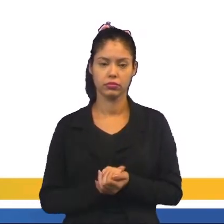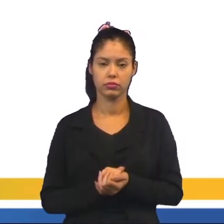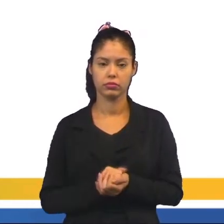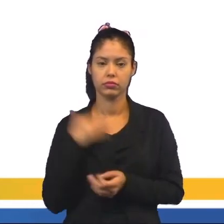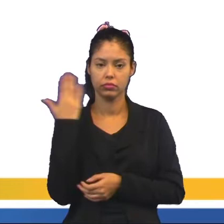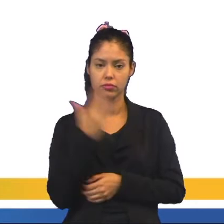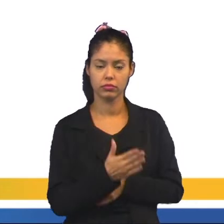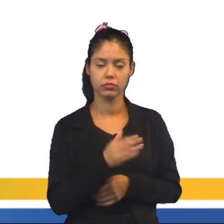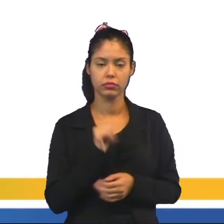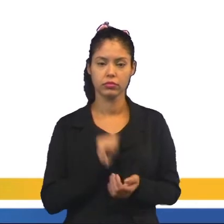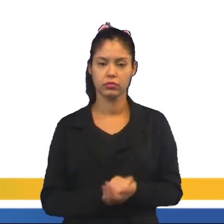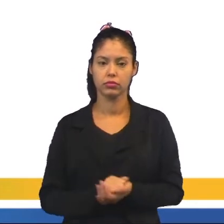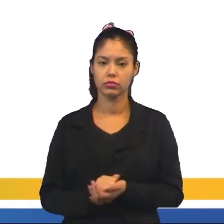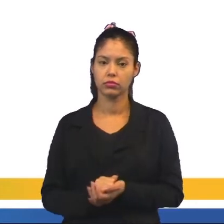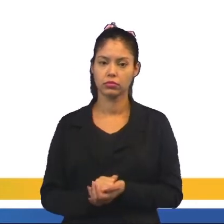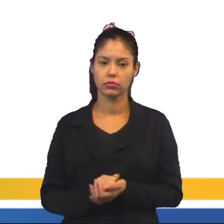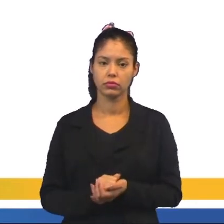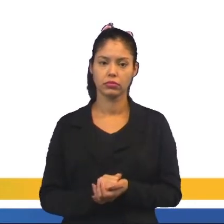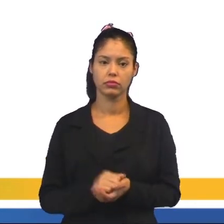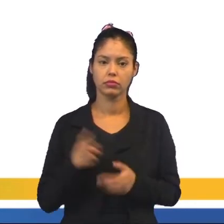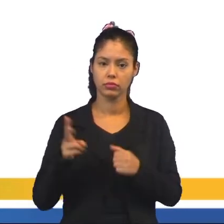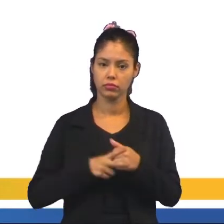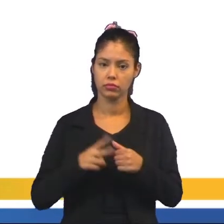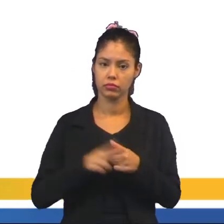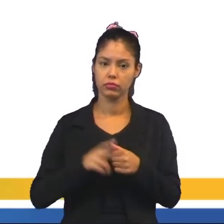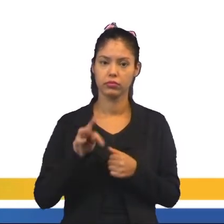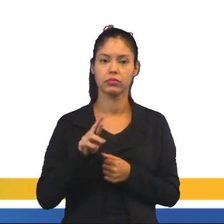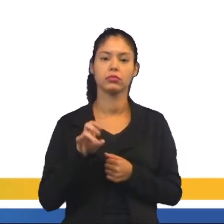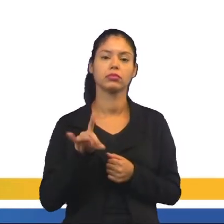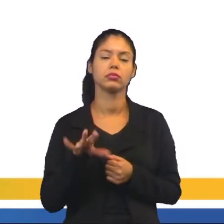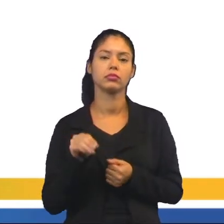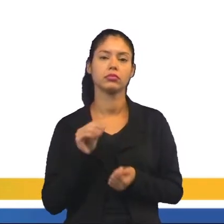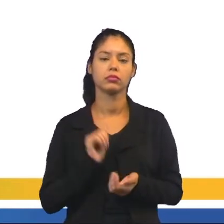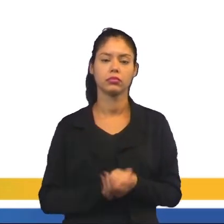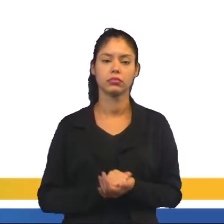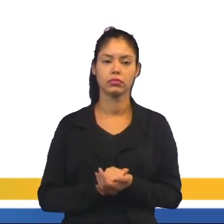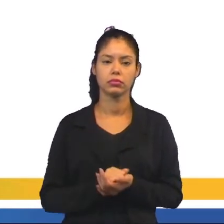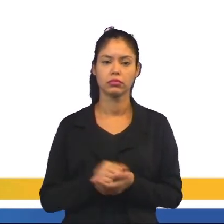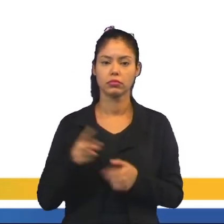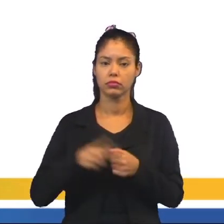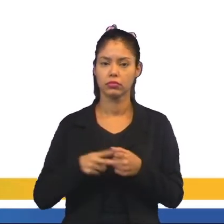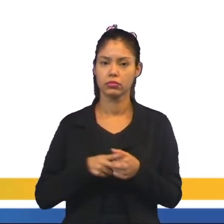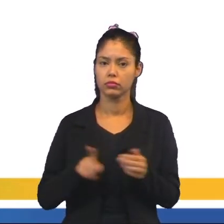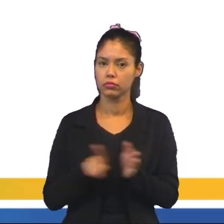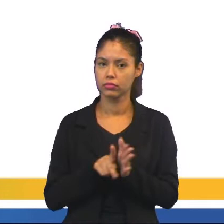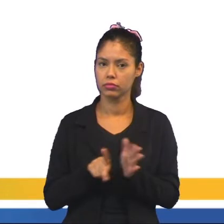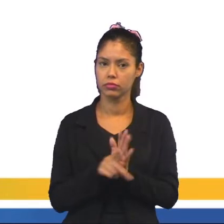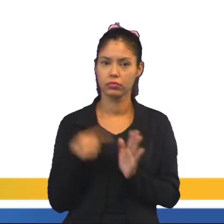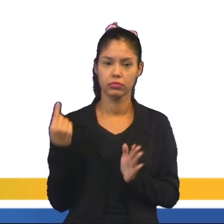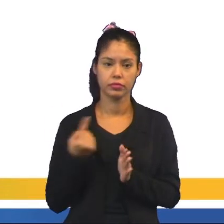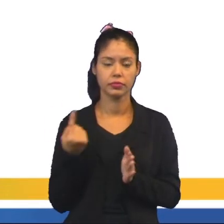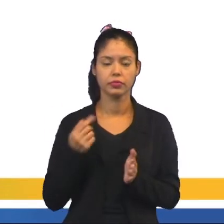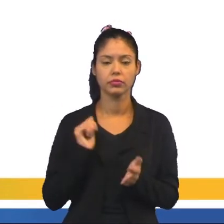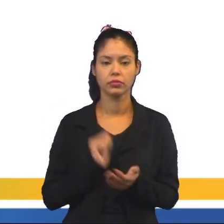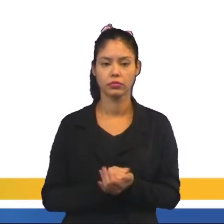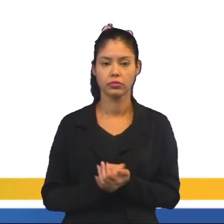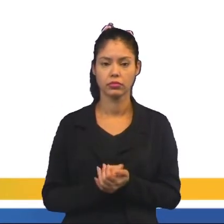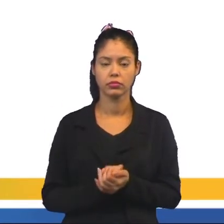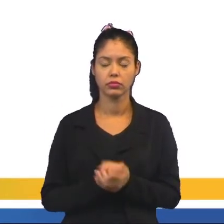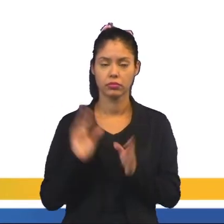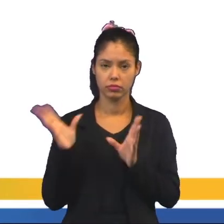complemento direto ou seja galera o verbo intransitivo né aquele verbo que você só lhe já dá o significado